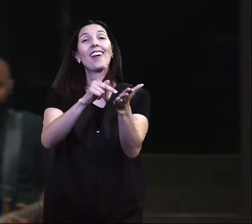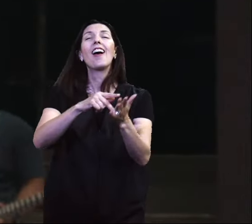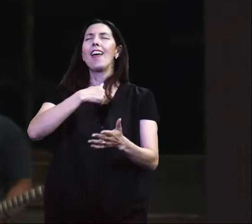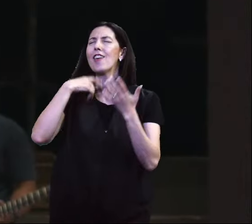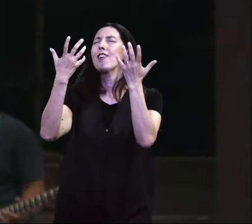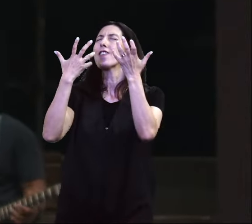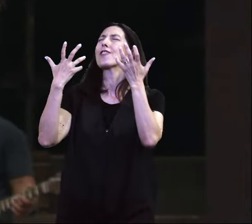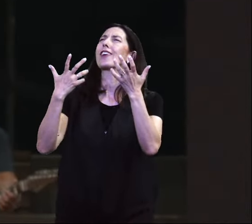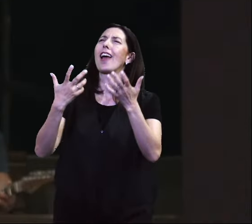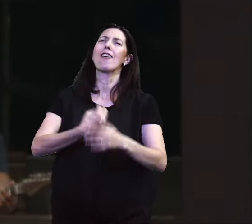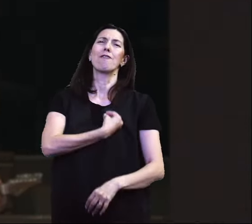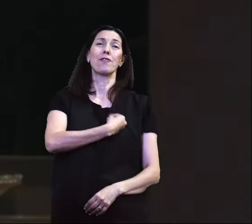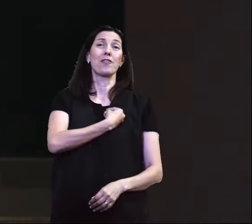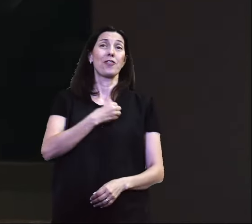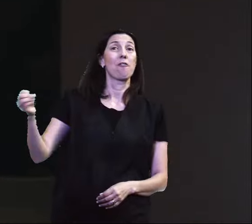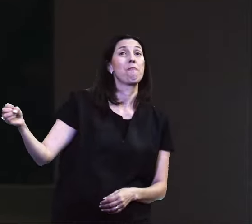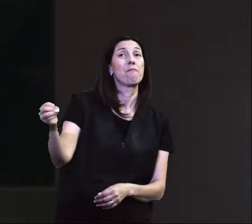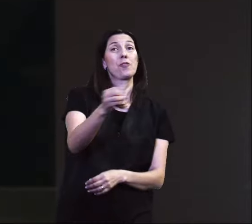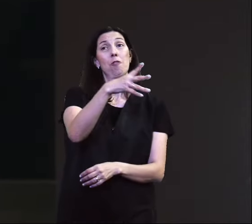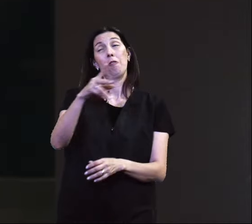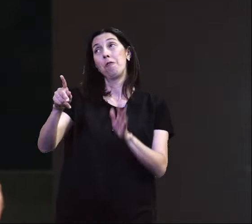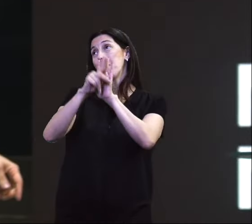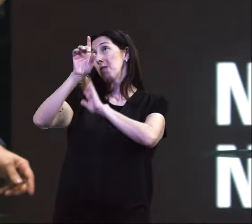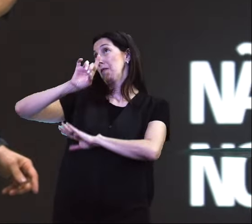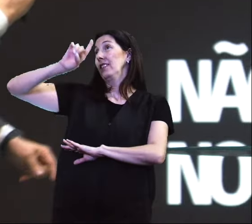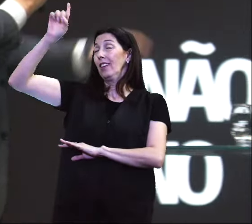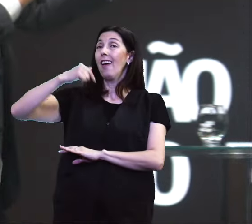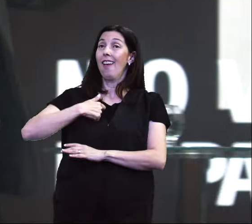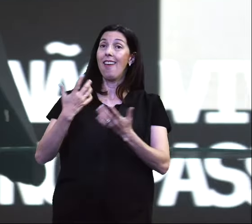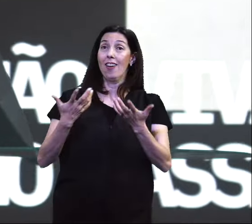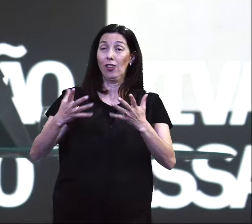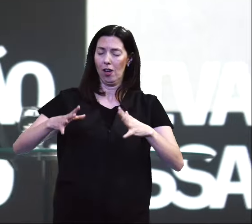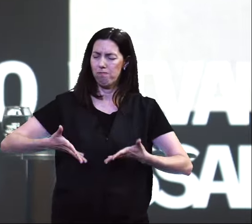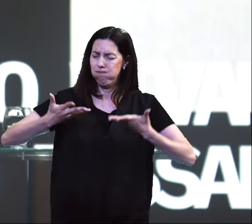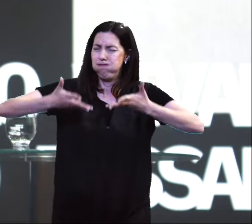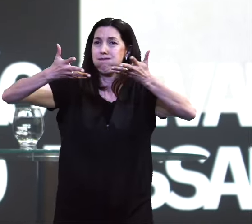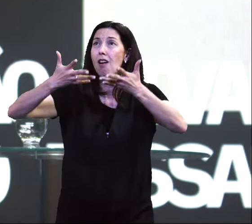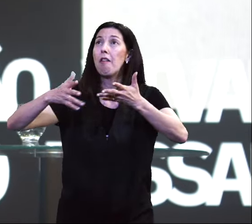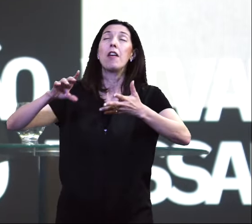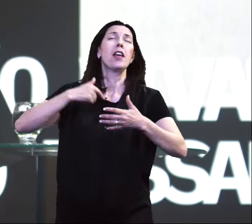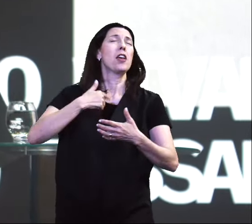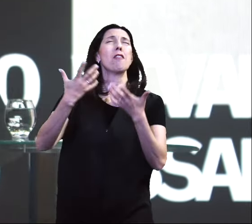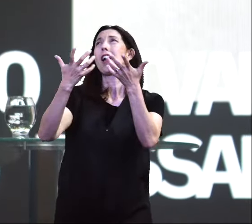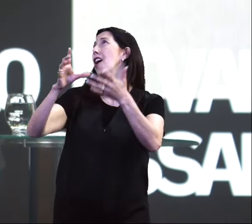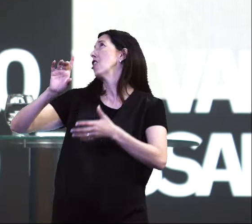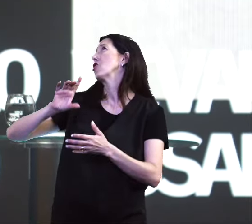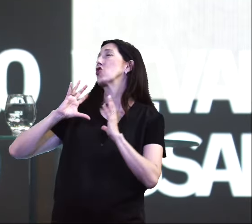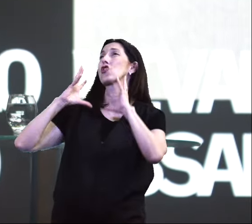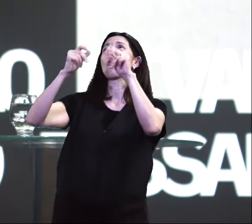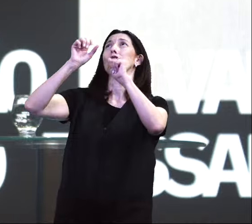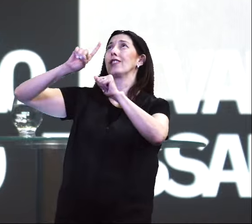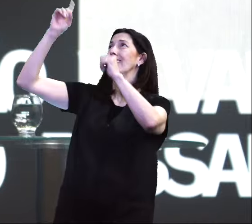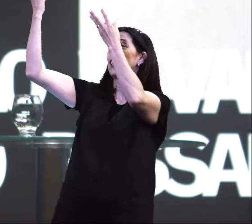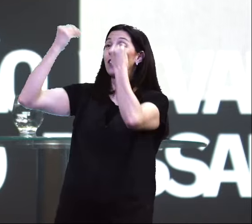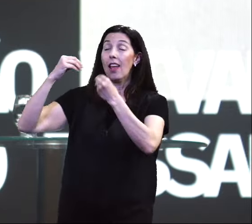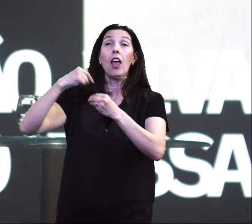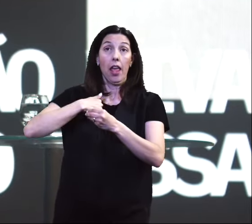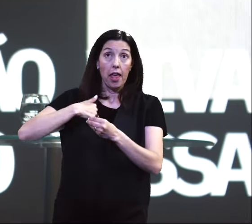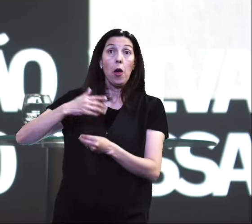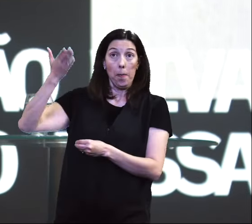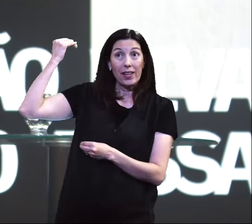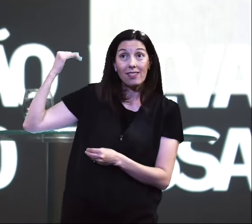novo de Deus, eu quero um mover surpreendente, eu quero tudo que Ele tem para mim. Eu já vivi muita coisa com Deus